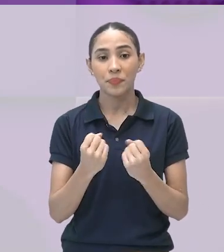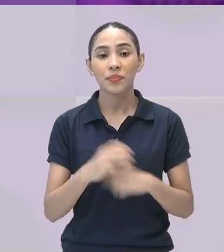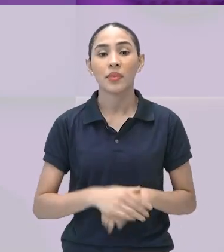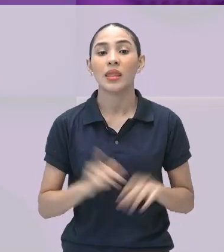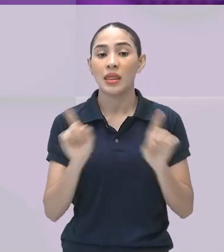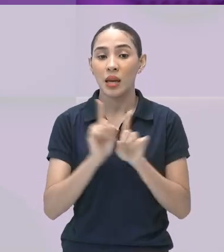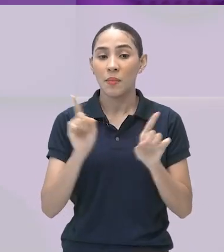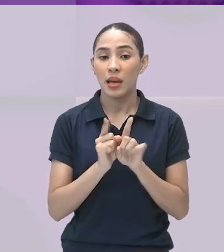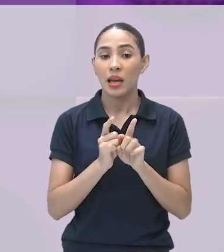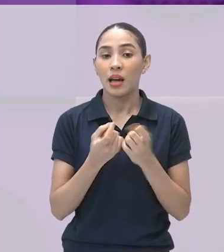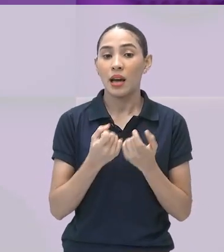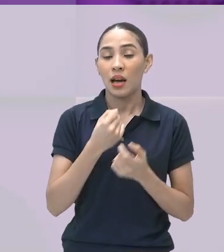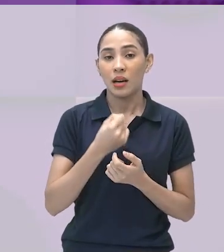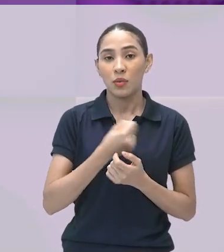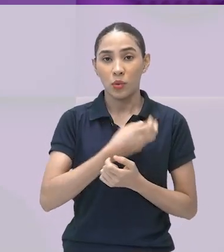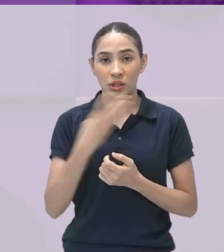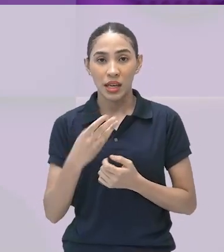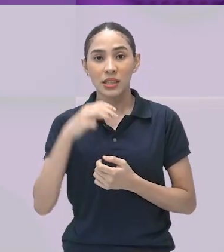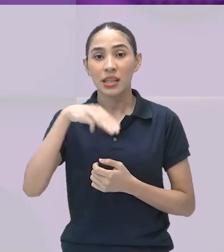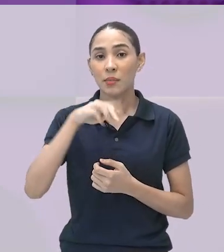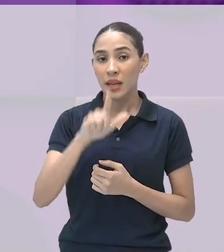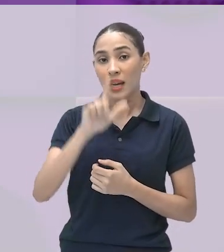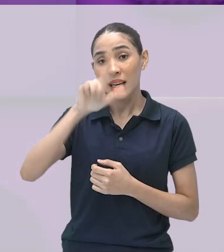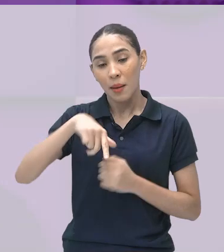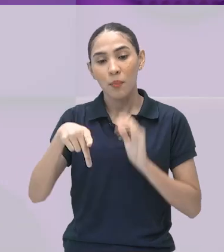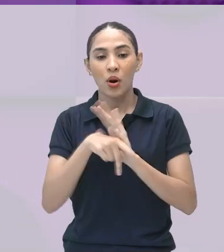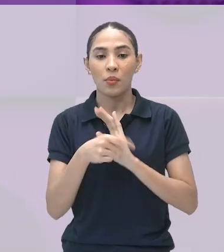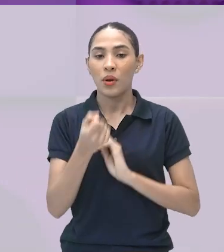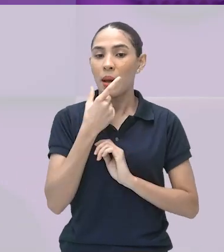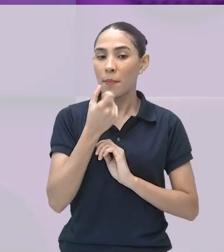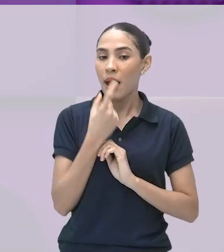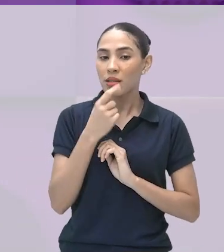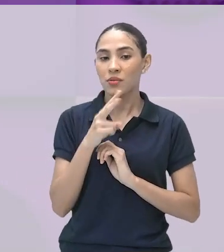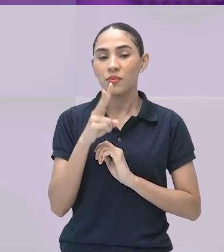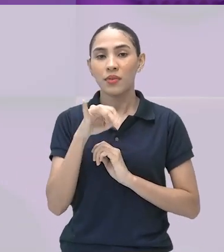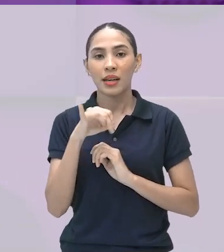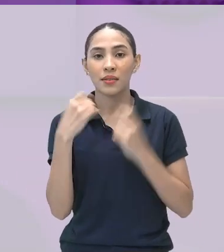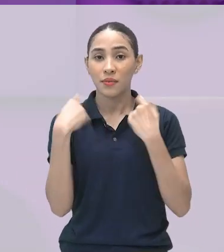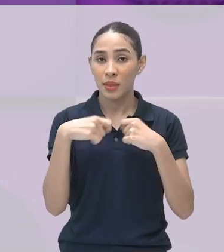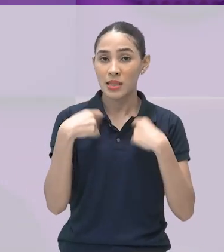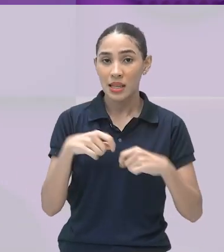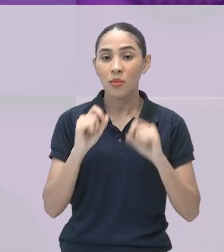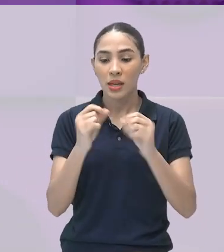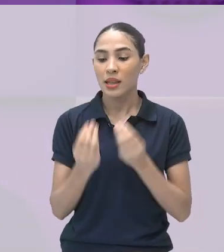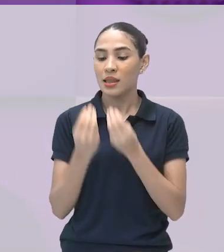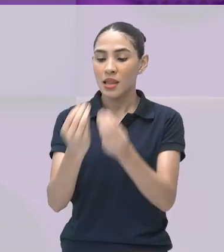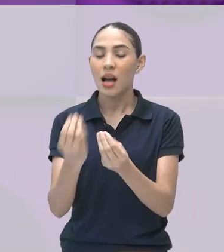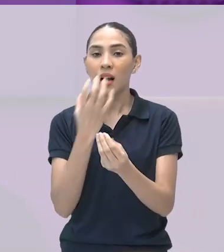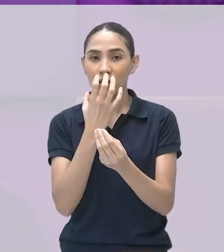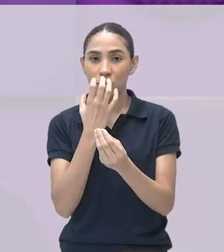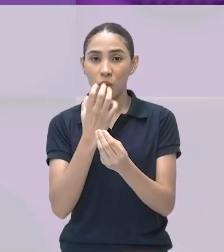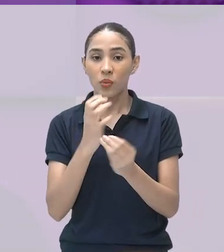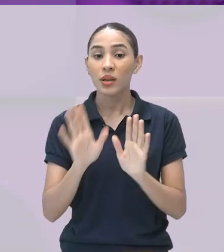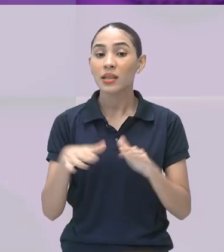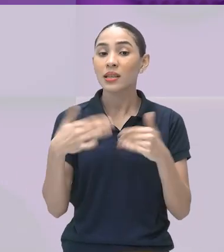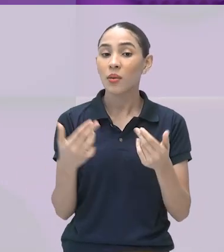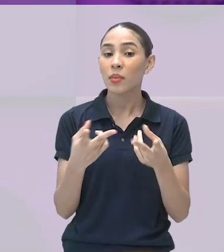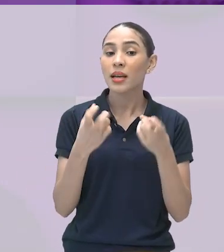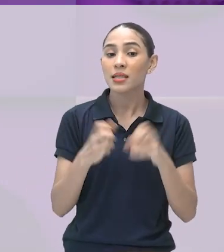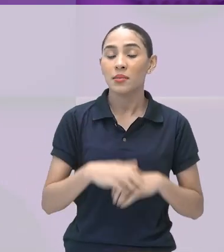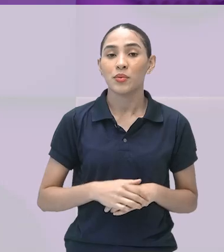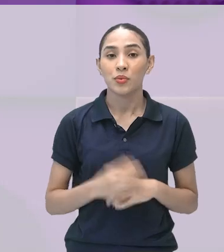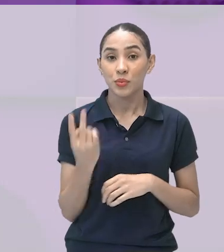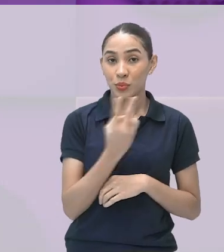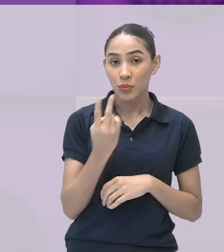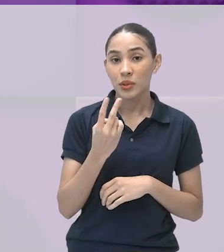a quantidade de ml que é do antibiótico que a Amanda precisa dar para o cachorrinho. Então vejam aí as